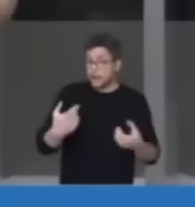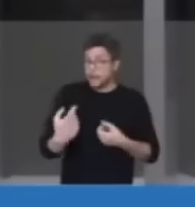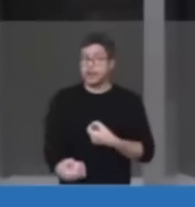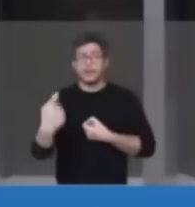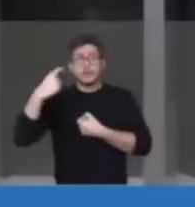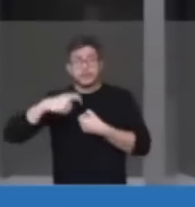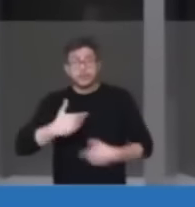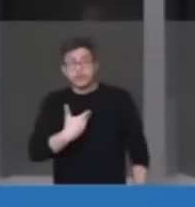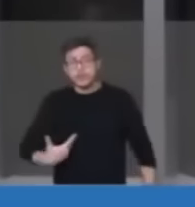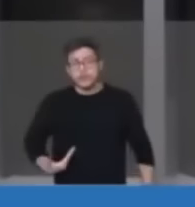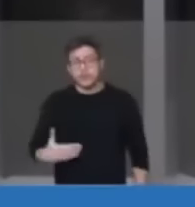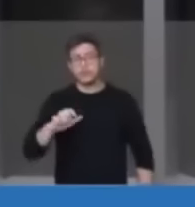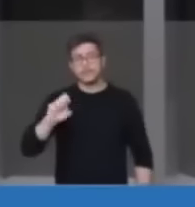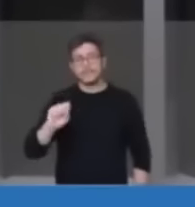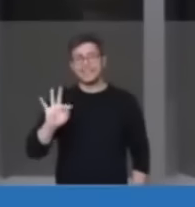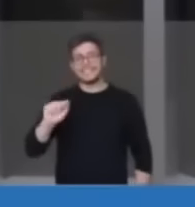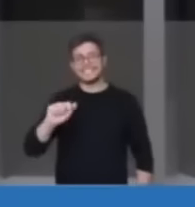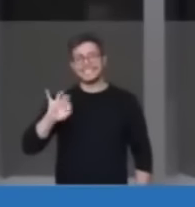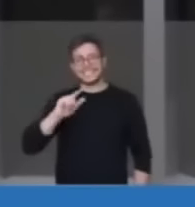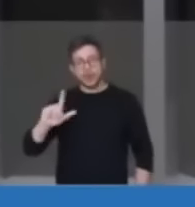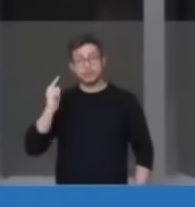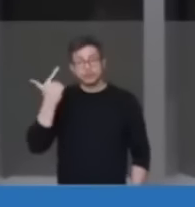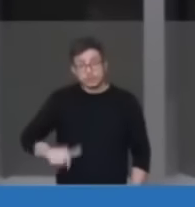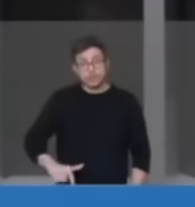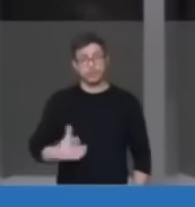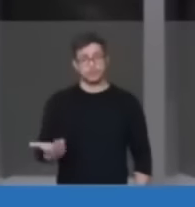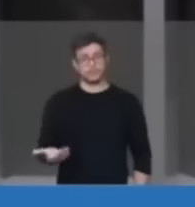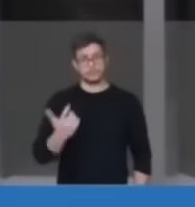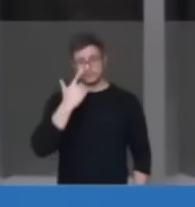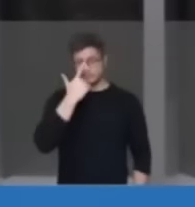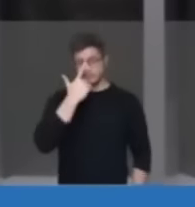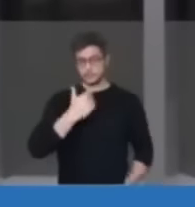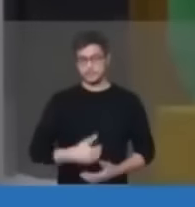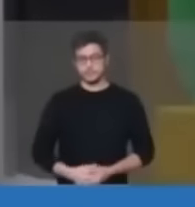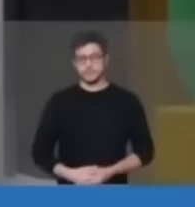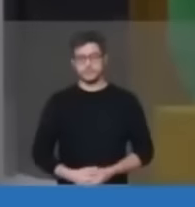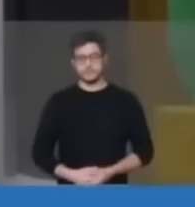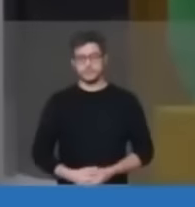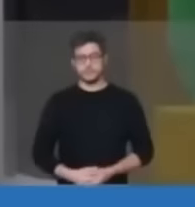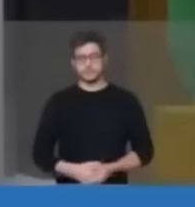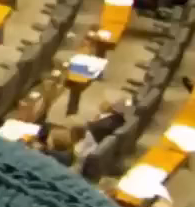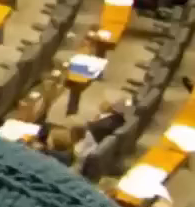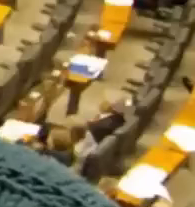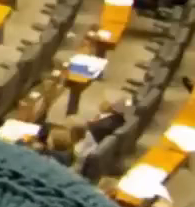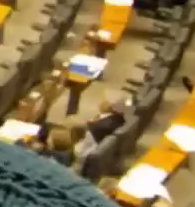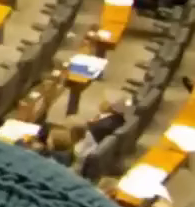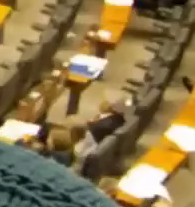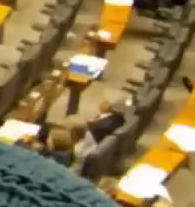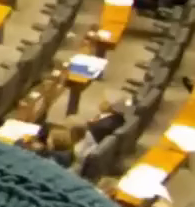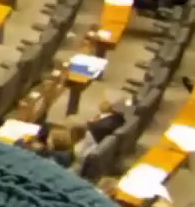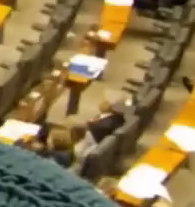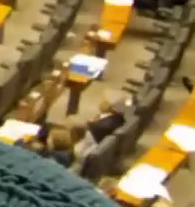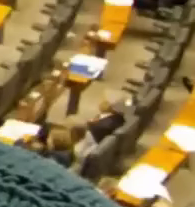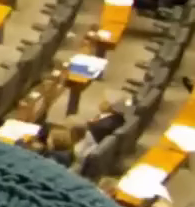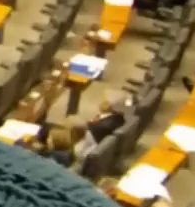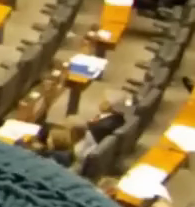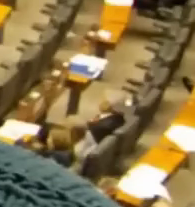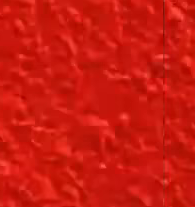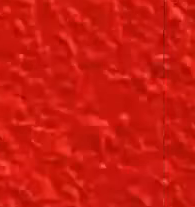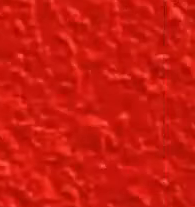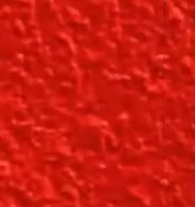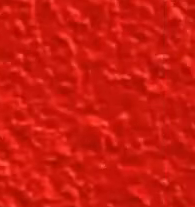Brasil pensa o desenvolvimento e pensa um projeto para as trabalhadores e trabalhadores brasileiros Obrigada Presidente próximo vídeo que a gente vai